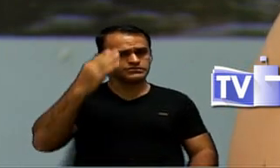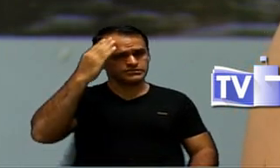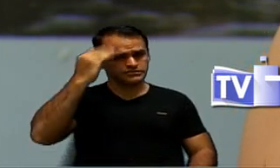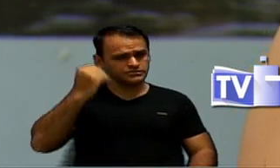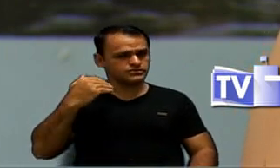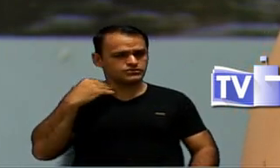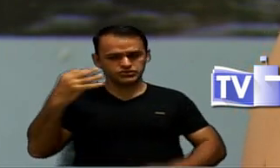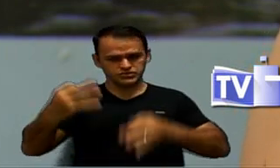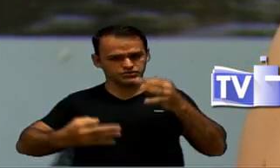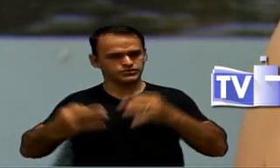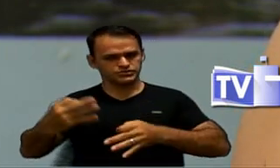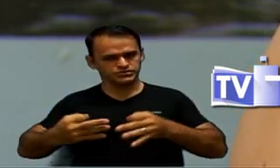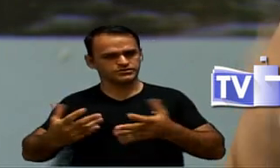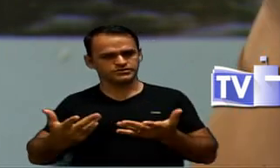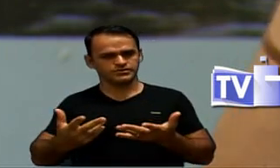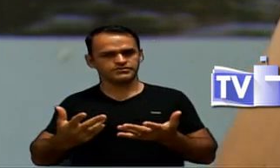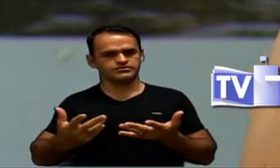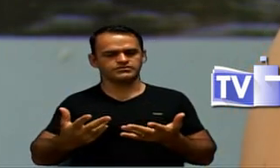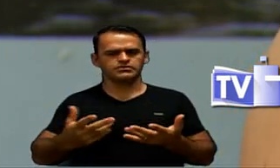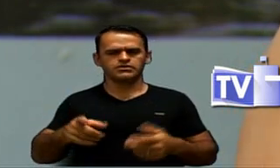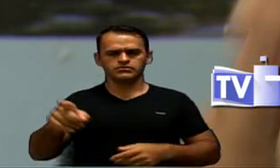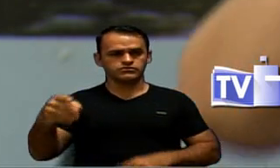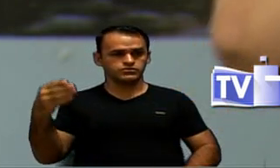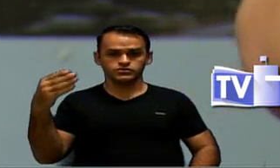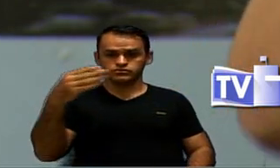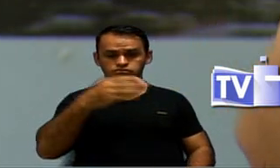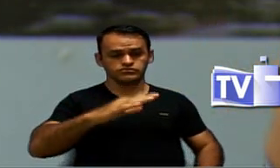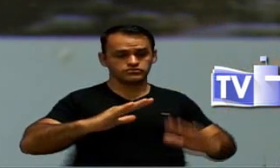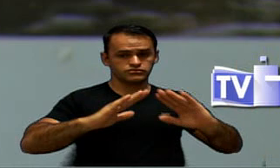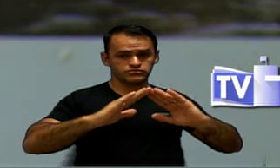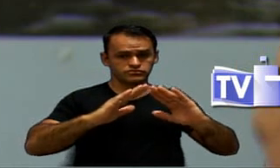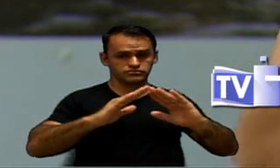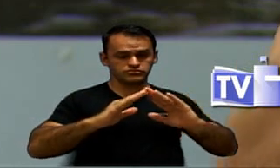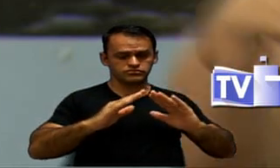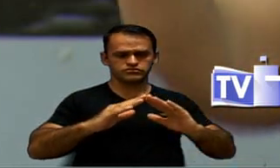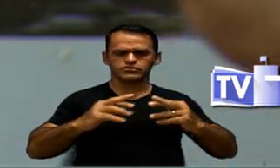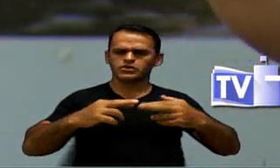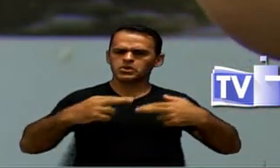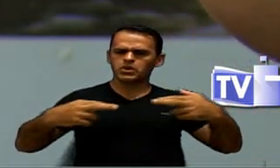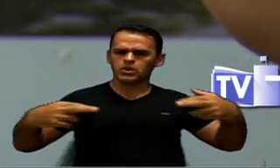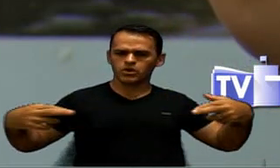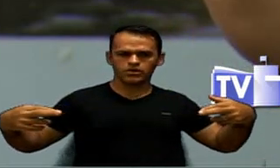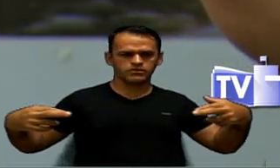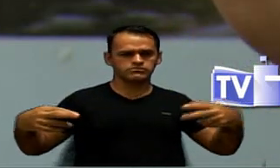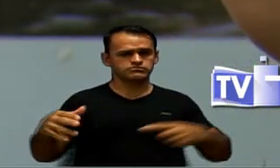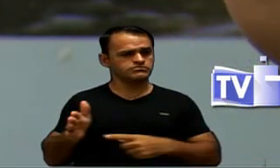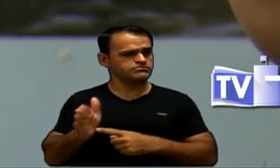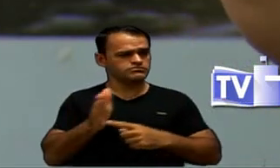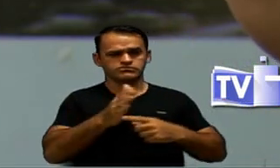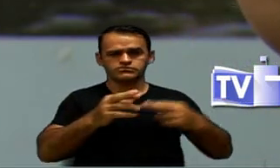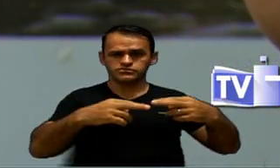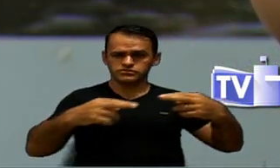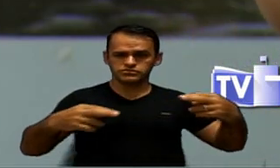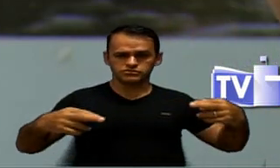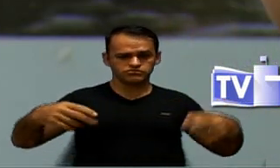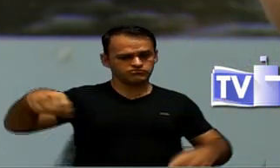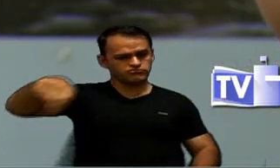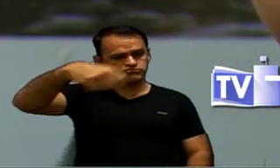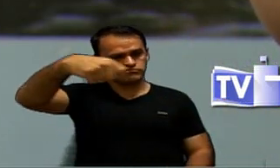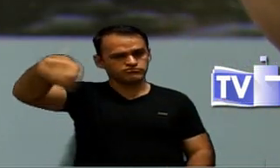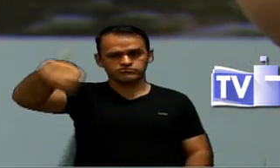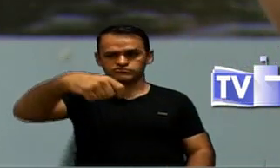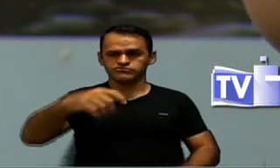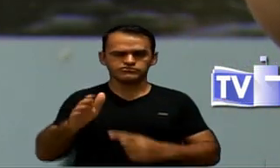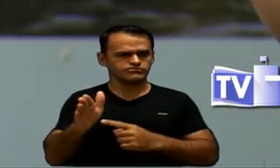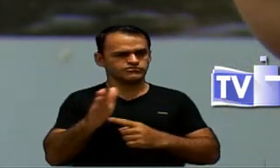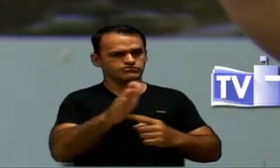E sabe como ele descumpriu? Ele foi na casa delas com uma corda e mostrava a corda assim, Hamilton, obrigado pela sua